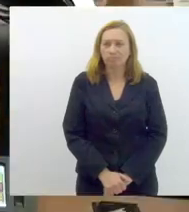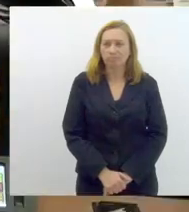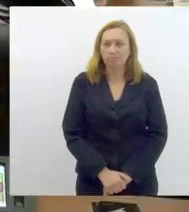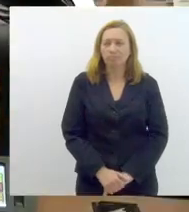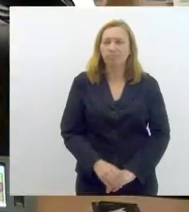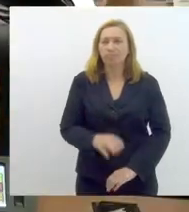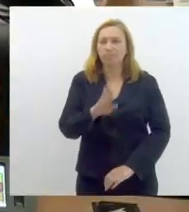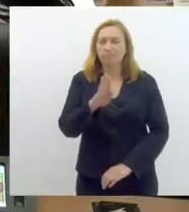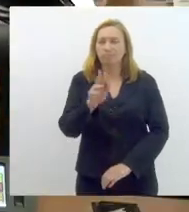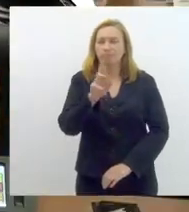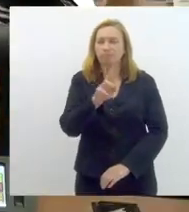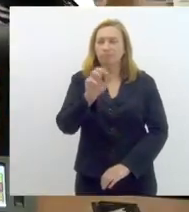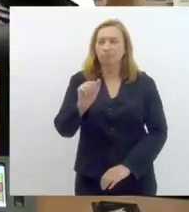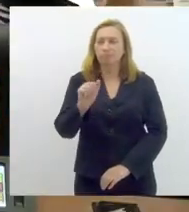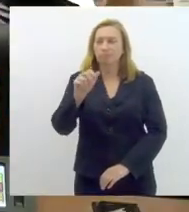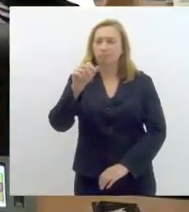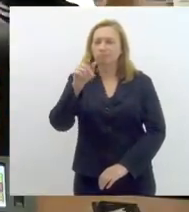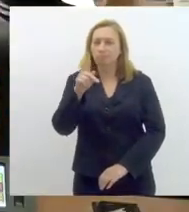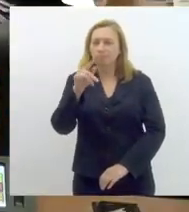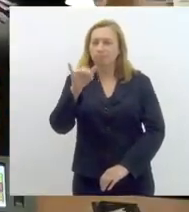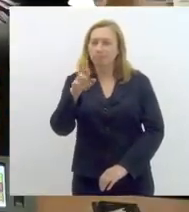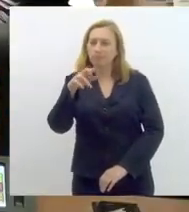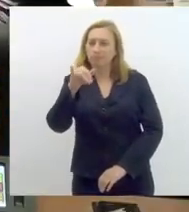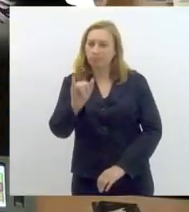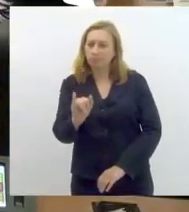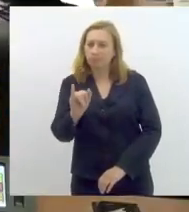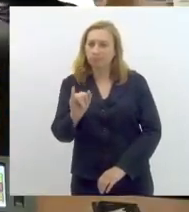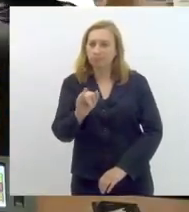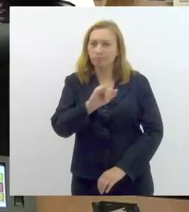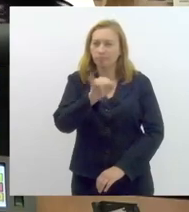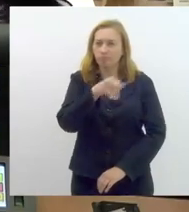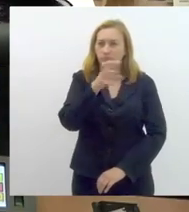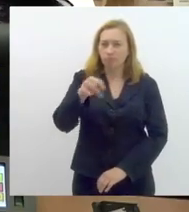Barra do Piraí, João Lucas Barbosa Soares.